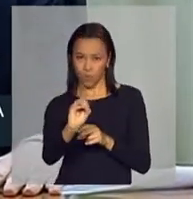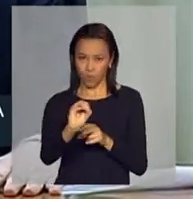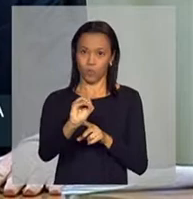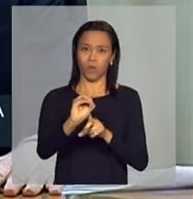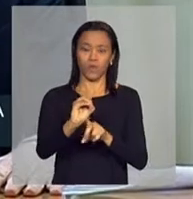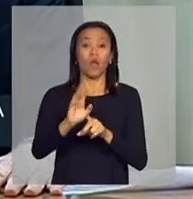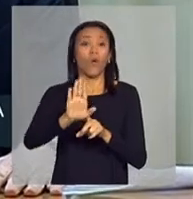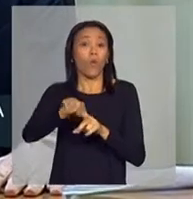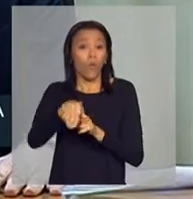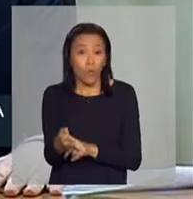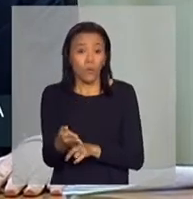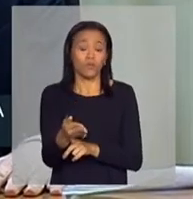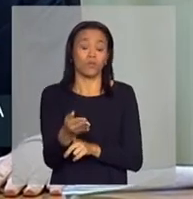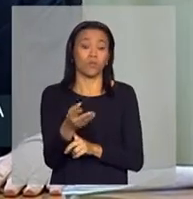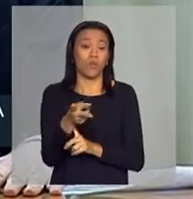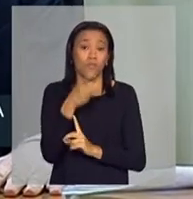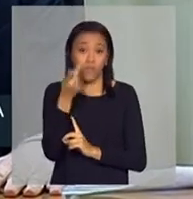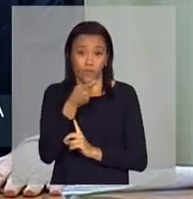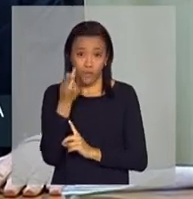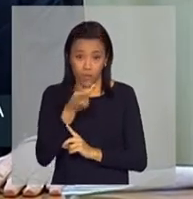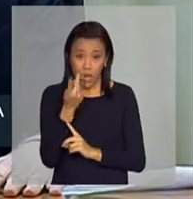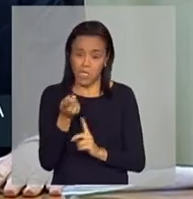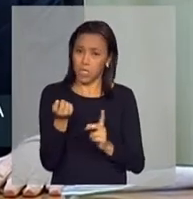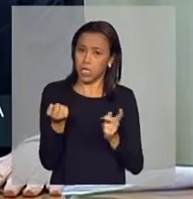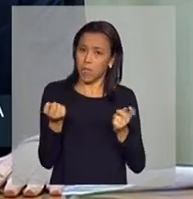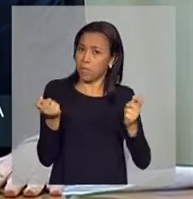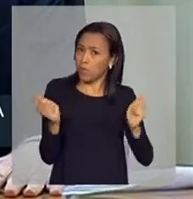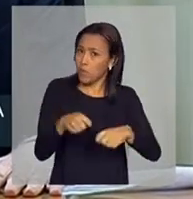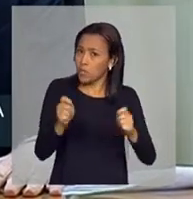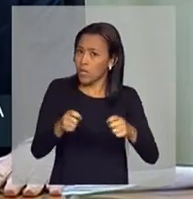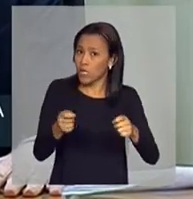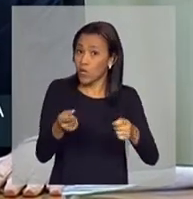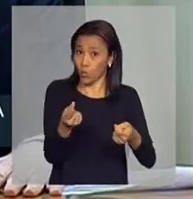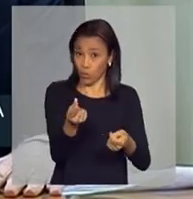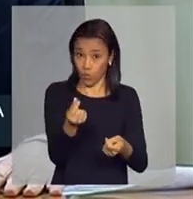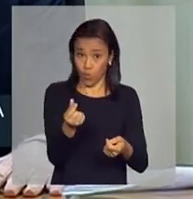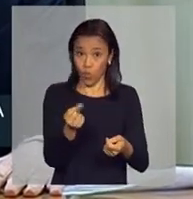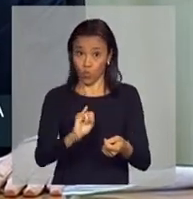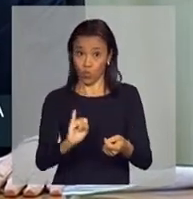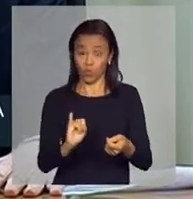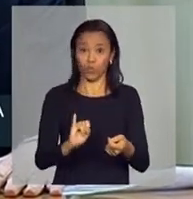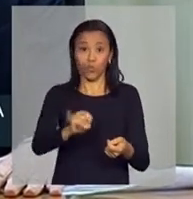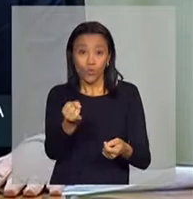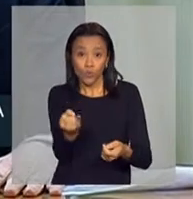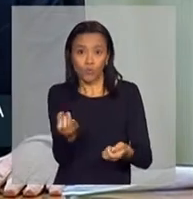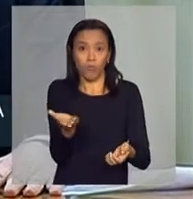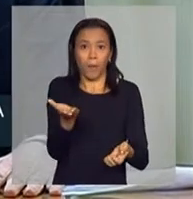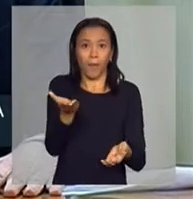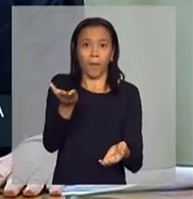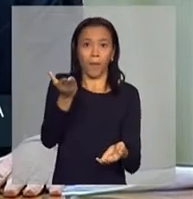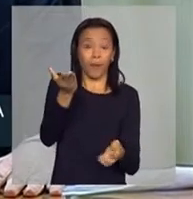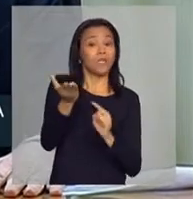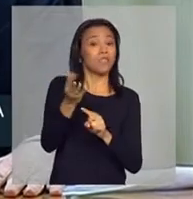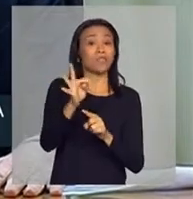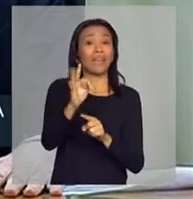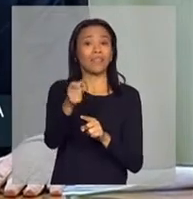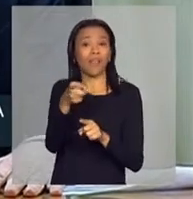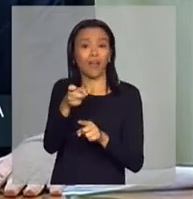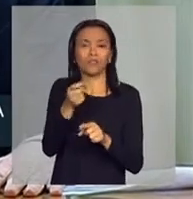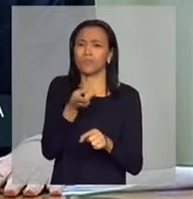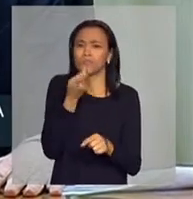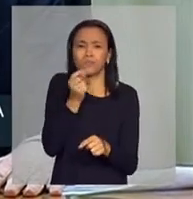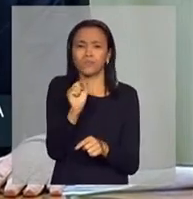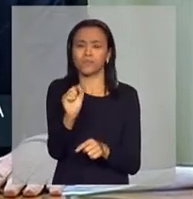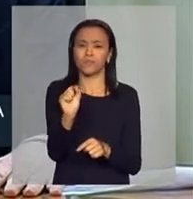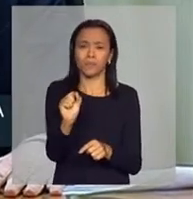Fed começa a sinalizar que algum momento poderá elevar as taxas de juros isso fez com que já as taxas de juros